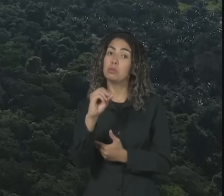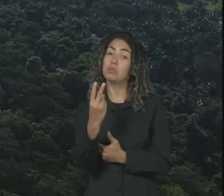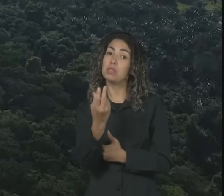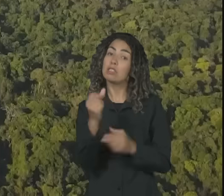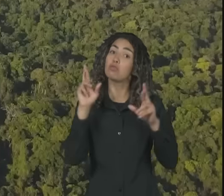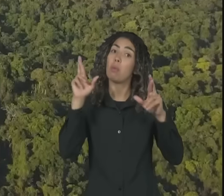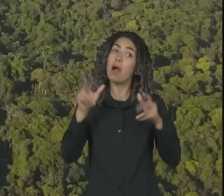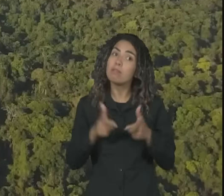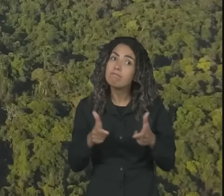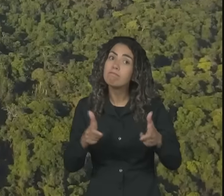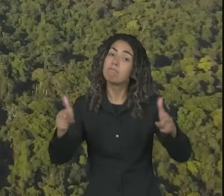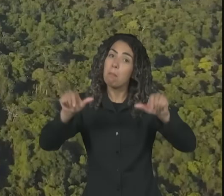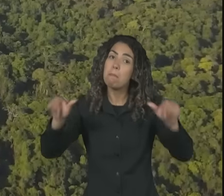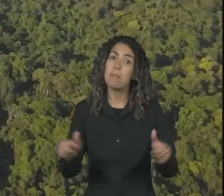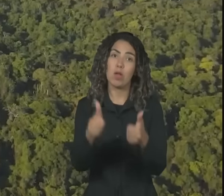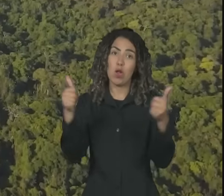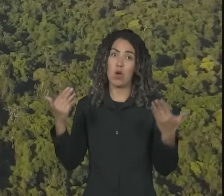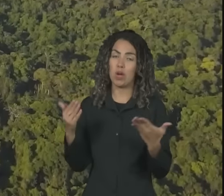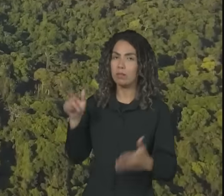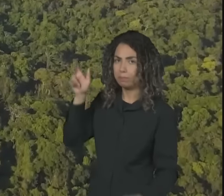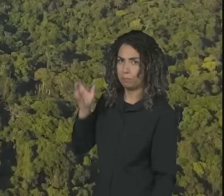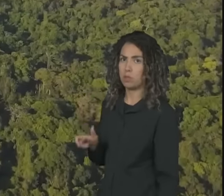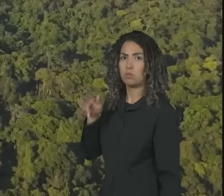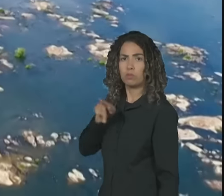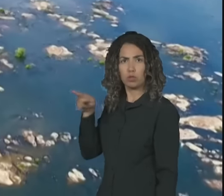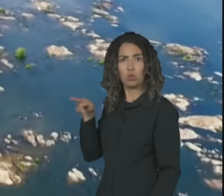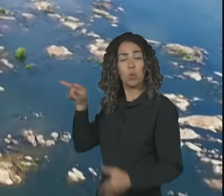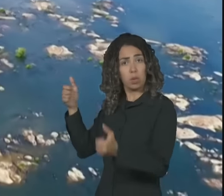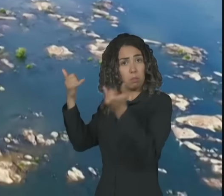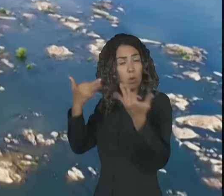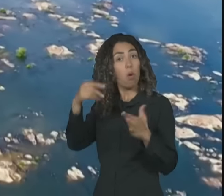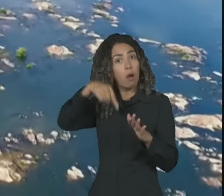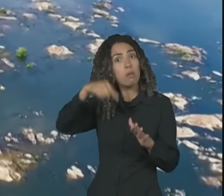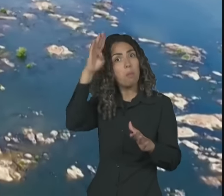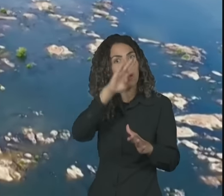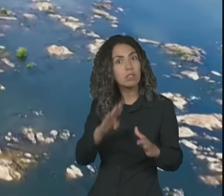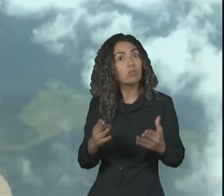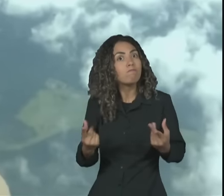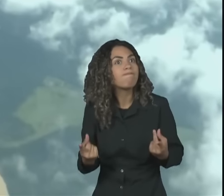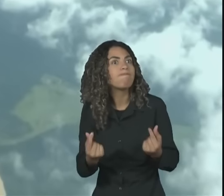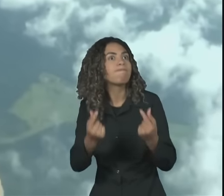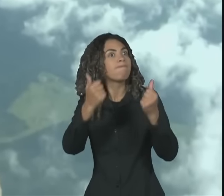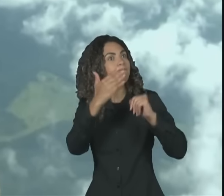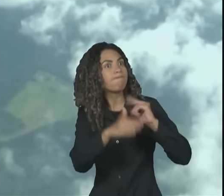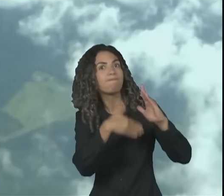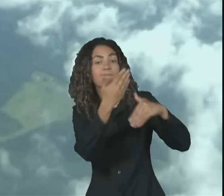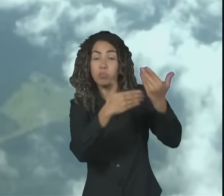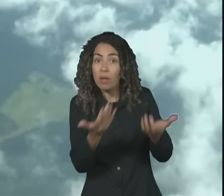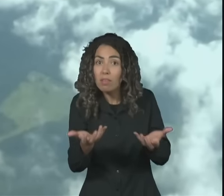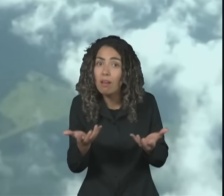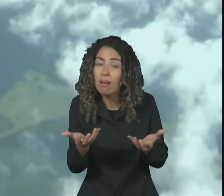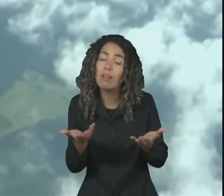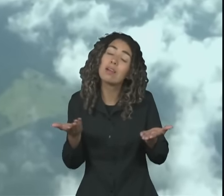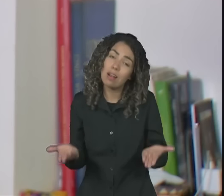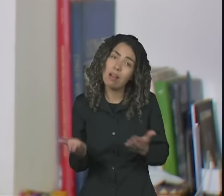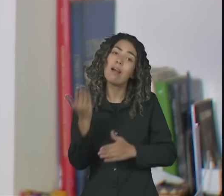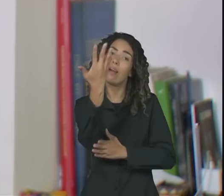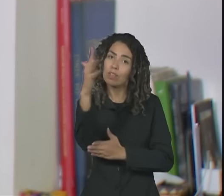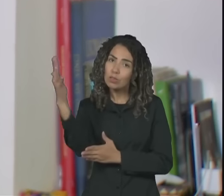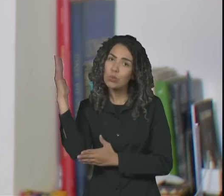O professor diz ainda que se o Brasil quiser crescer economicamente, terá que ser protegendo a natureza. E